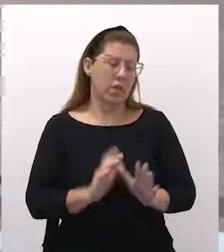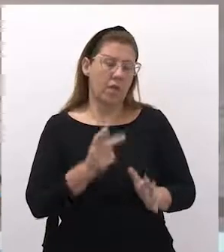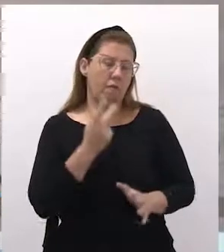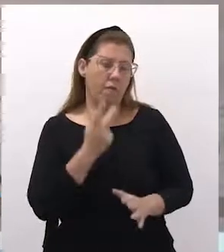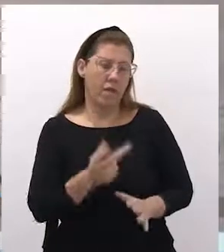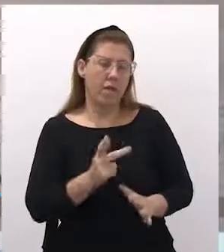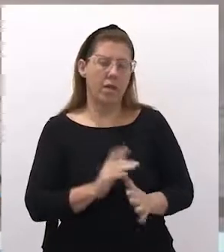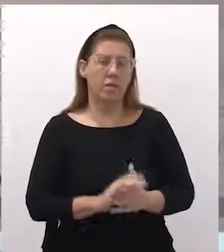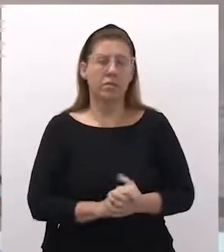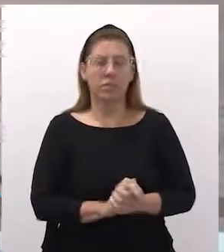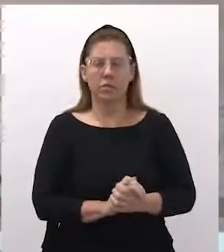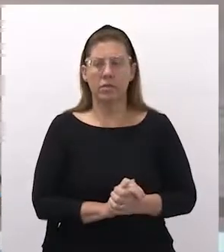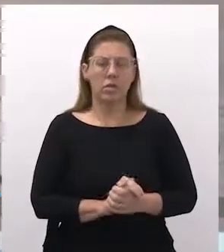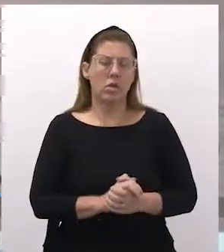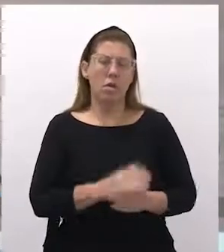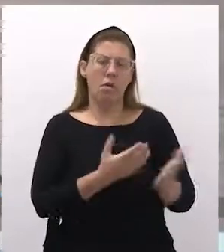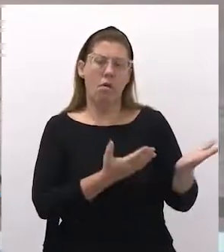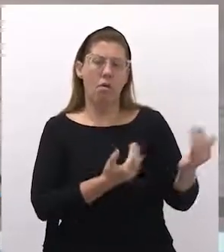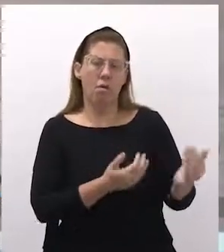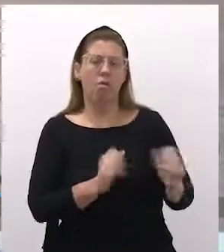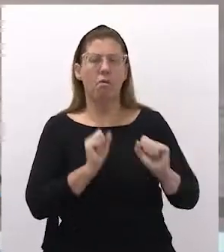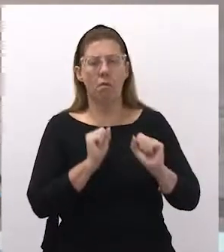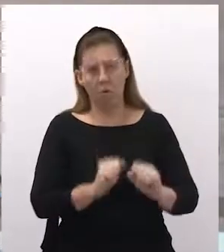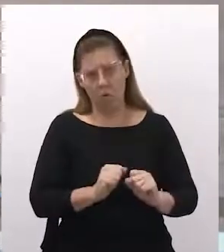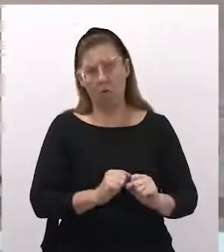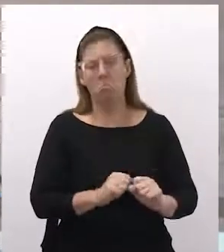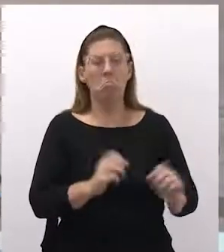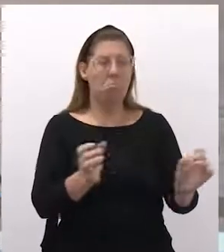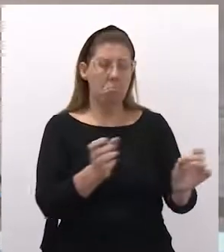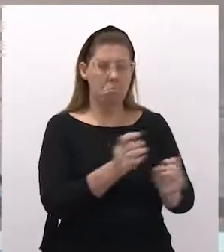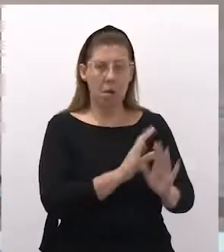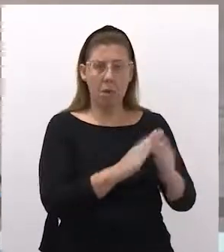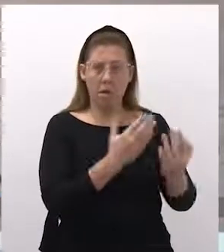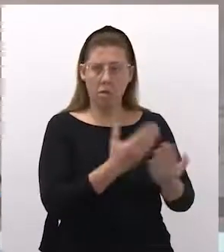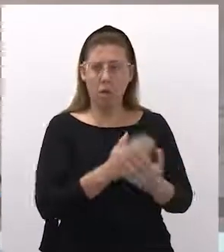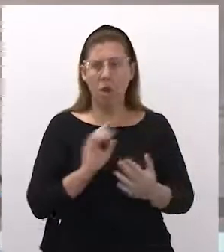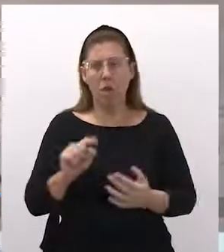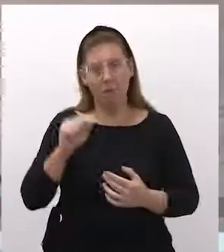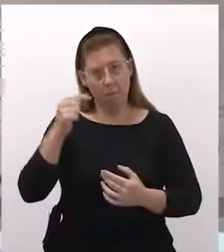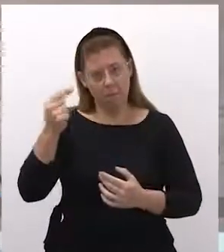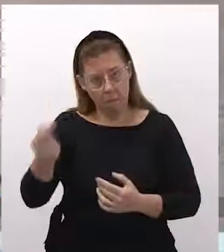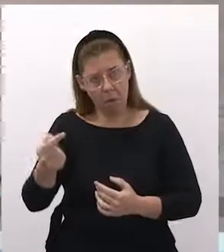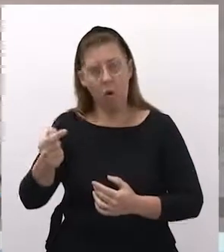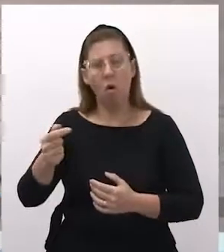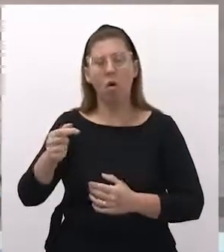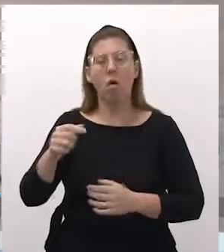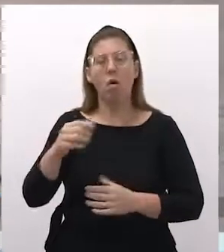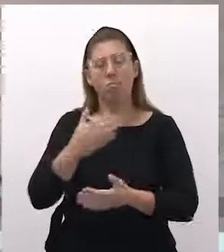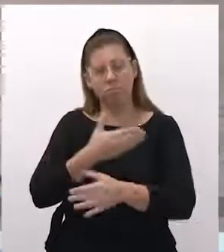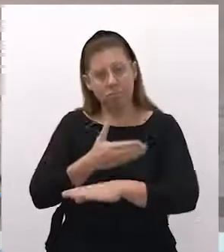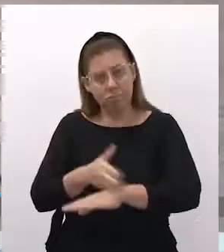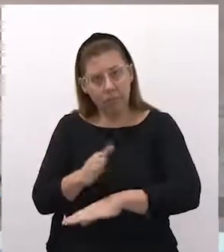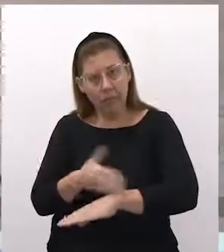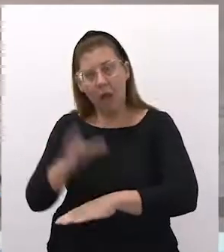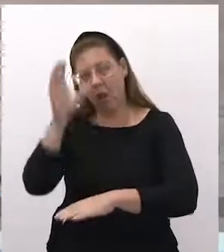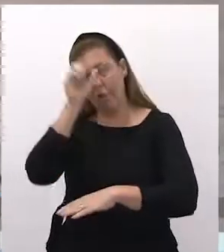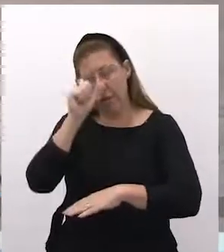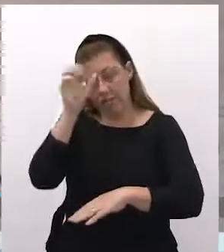fato que esses adolescentes possam concluir a escola para depois se inserirem em programas de aprendizagem,